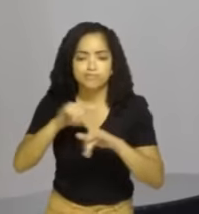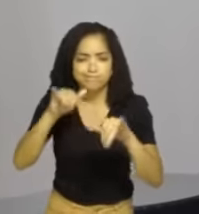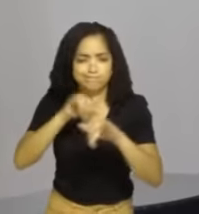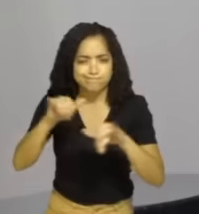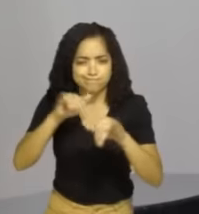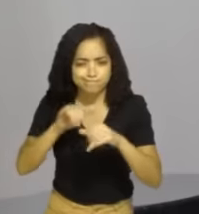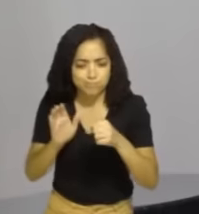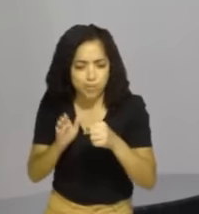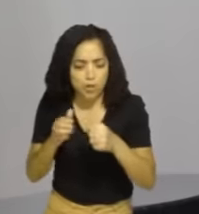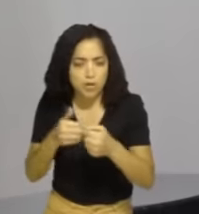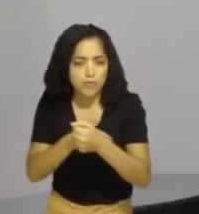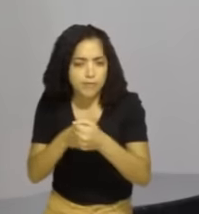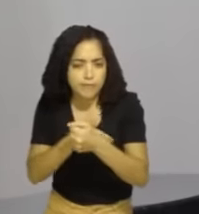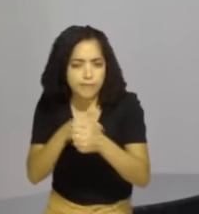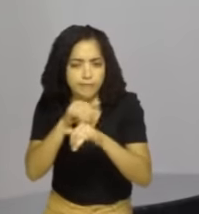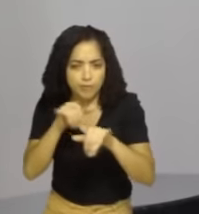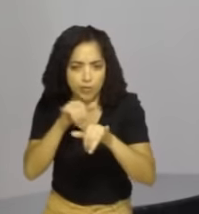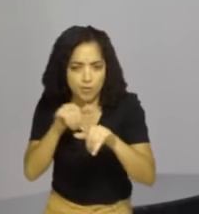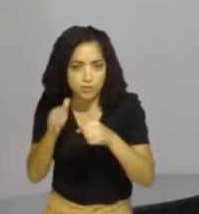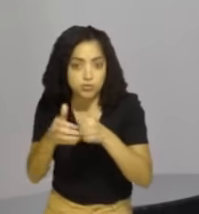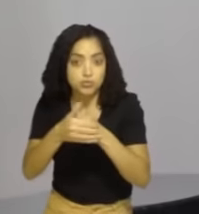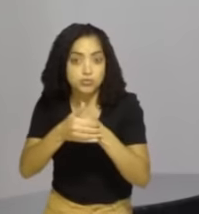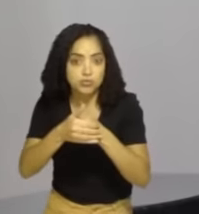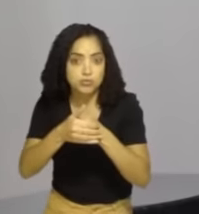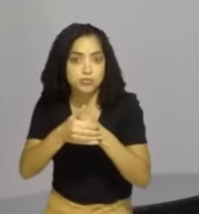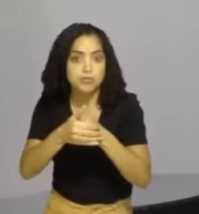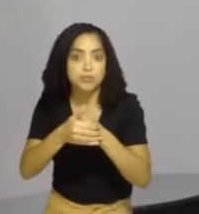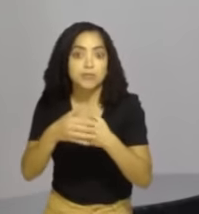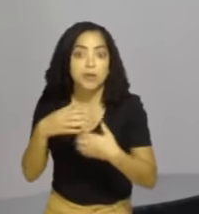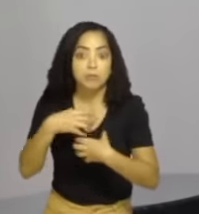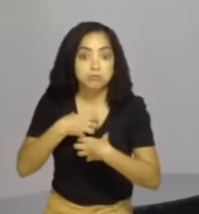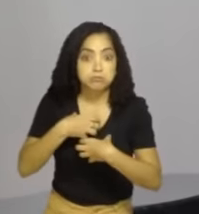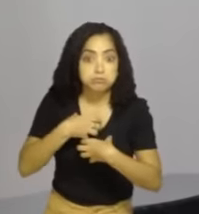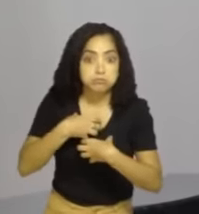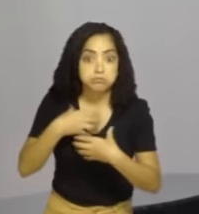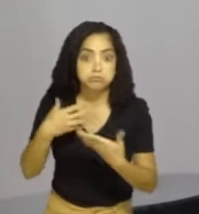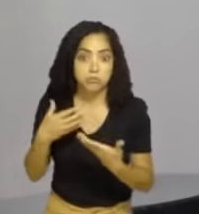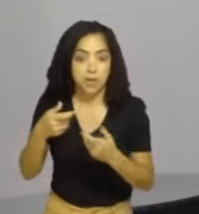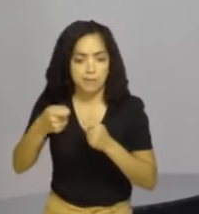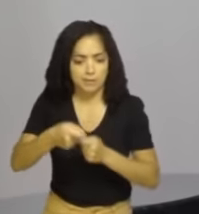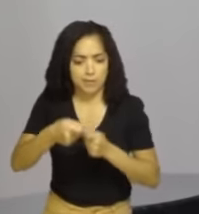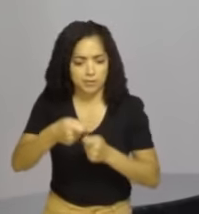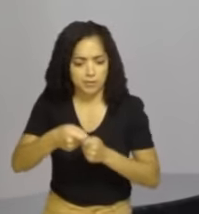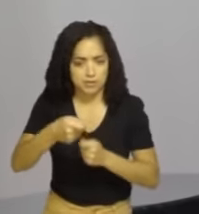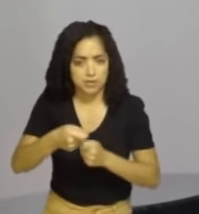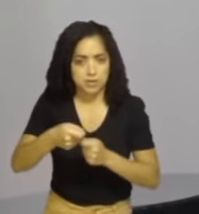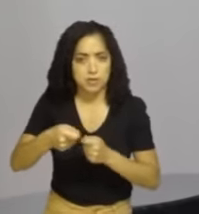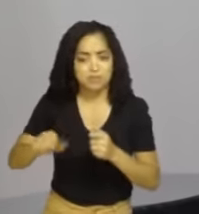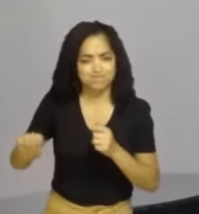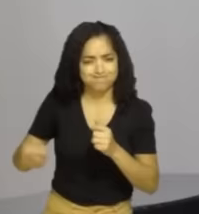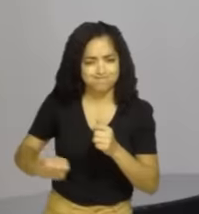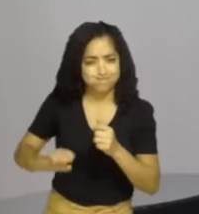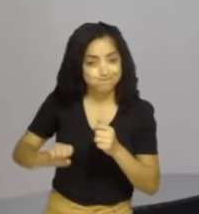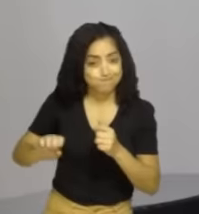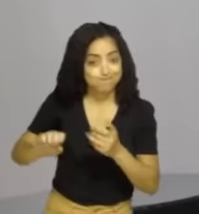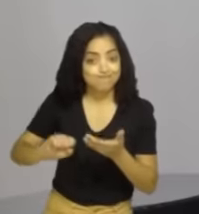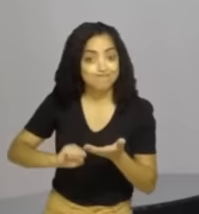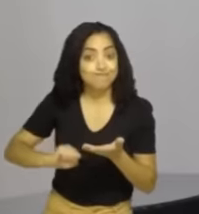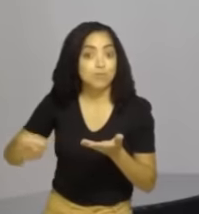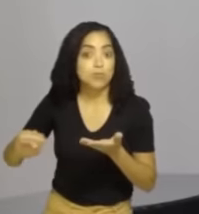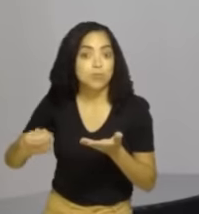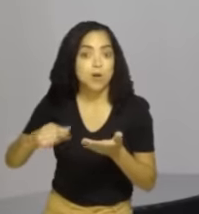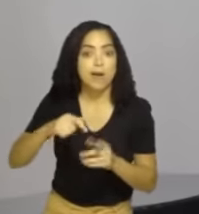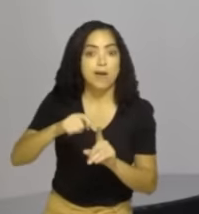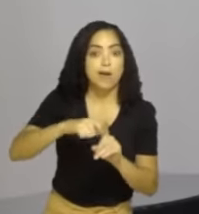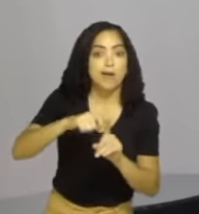um processo envolvendo uma menor levou à comoção pública pela pressão para que abortassem um bebê de 7 meses. Então, o poder de